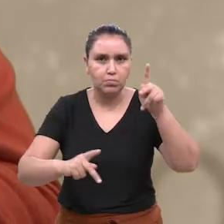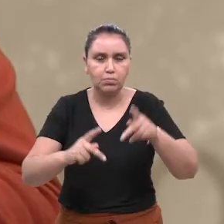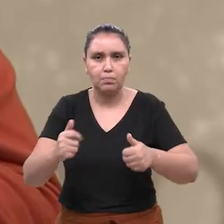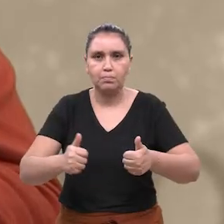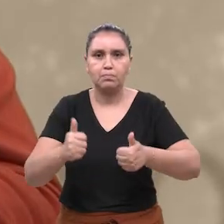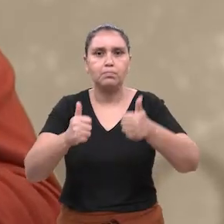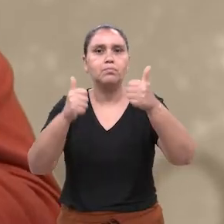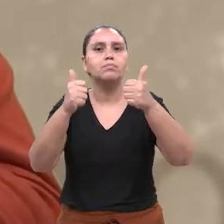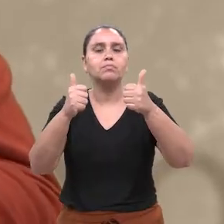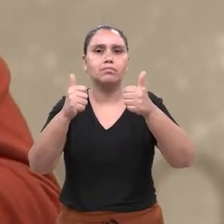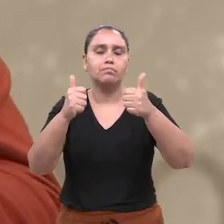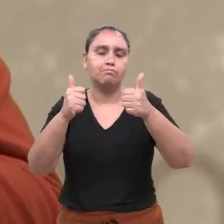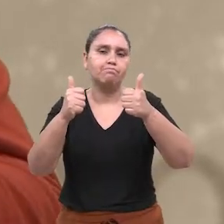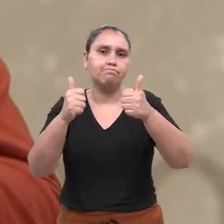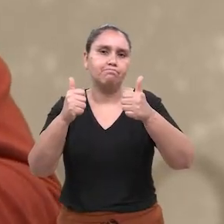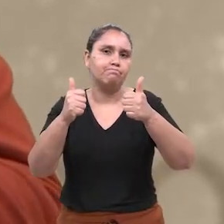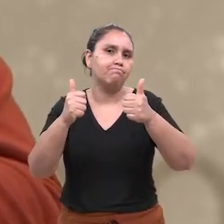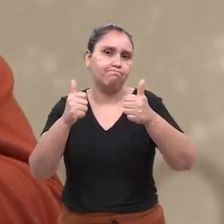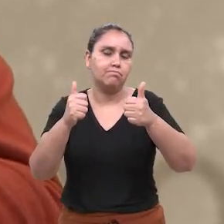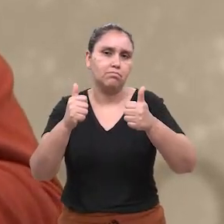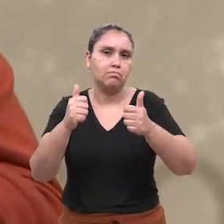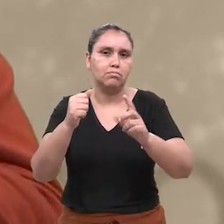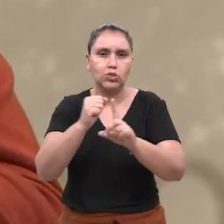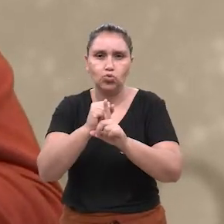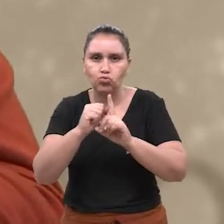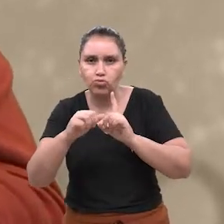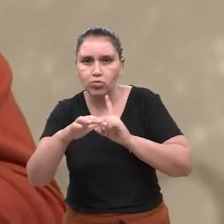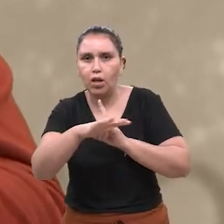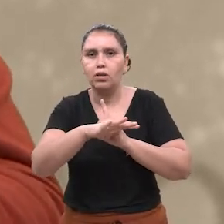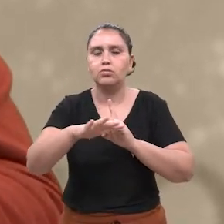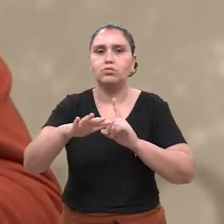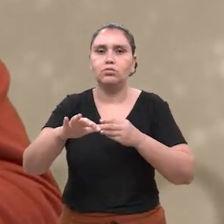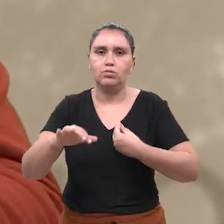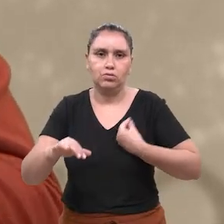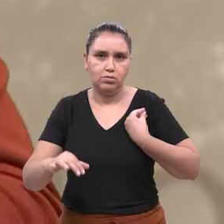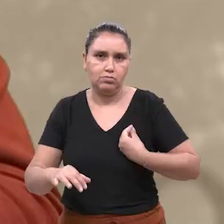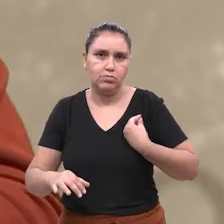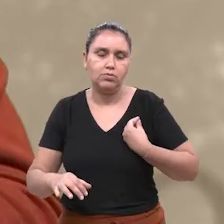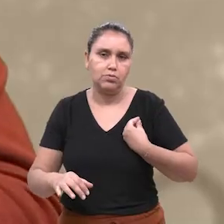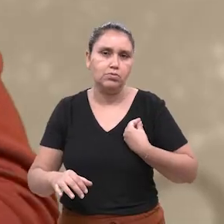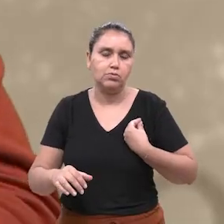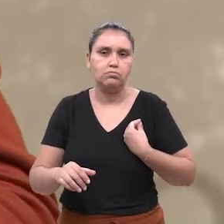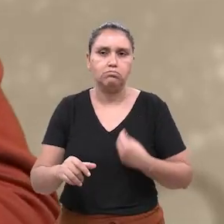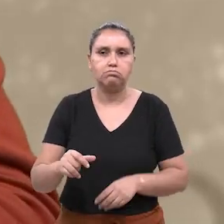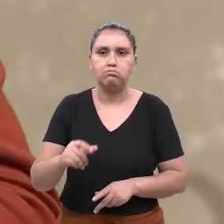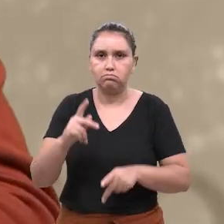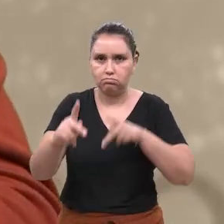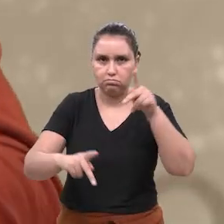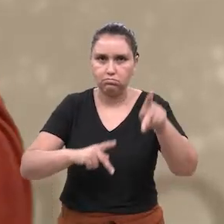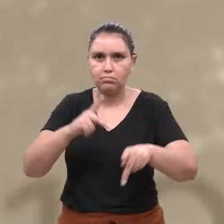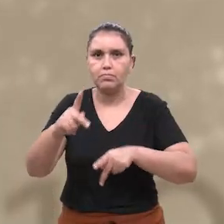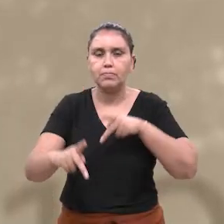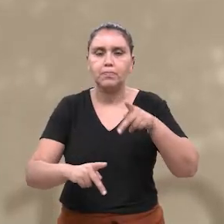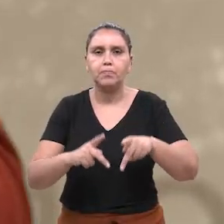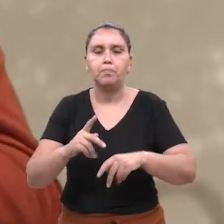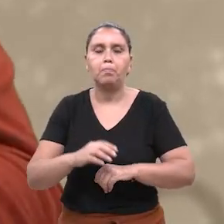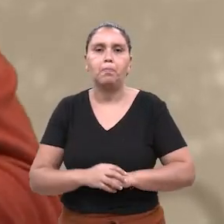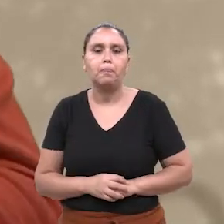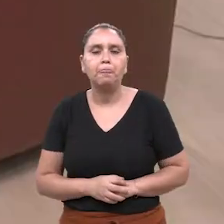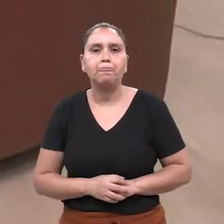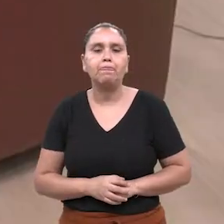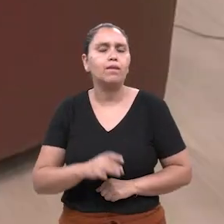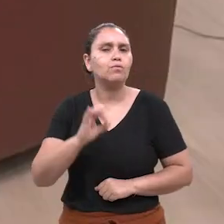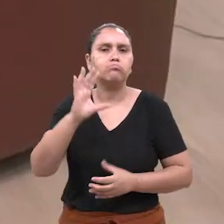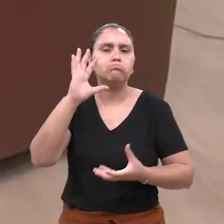seja para melhorar a vida das pessoas. Então, todas as decisões dentro do Legislativo, elas são impactantes e vão impactar na vida de